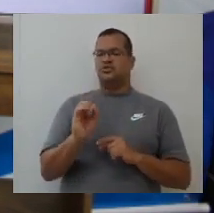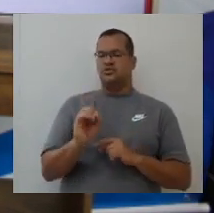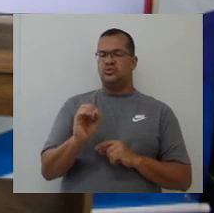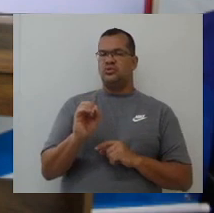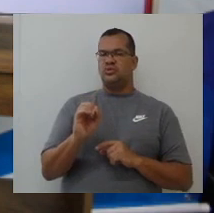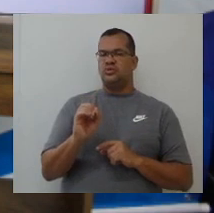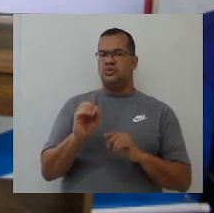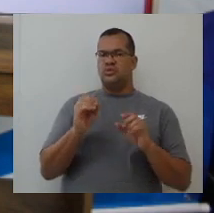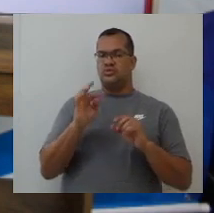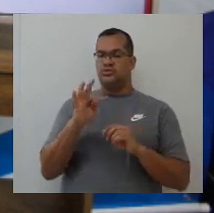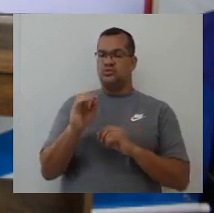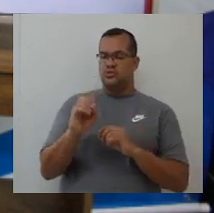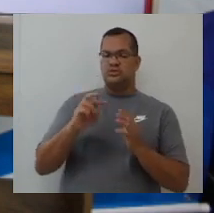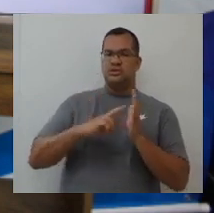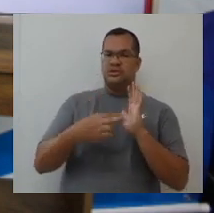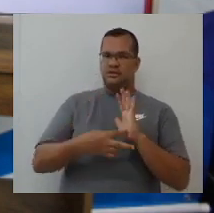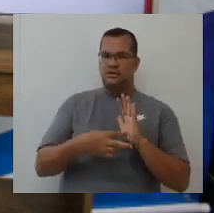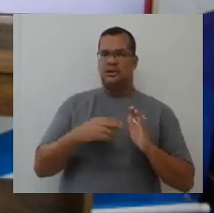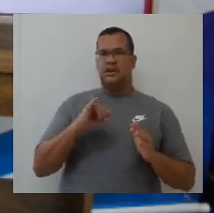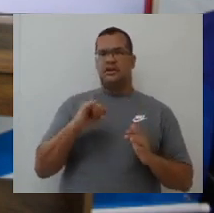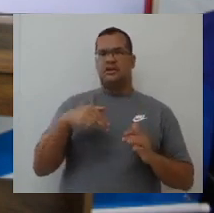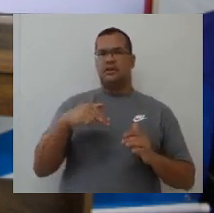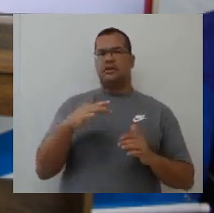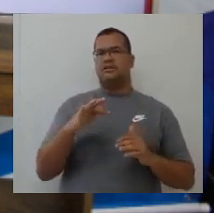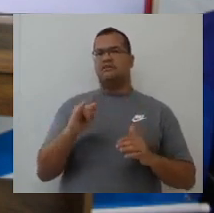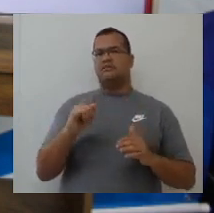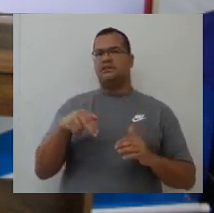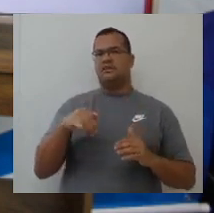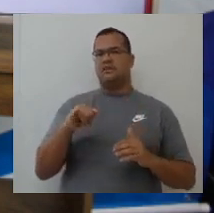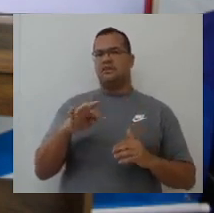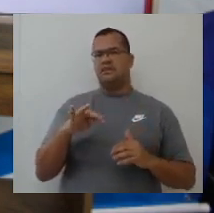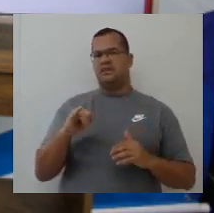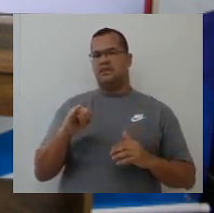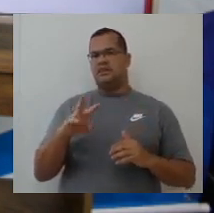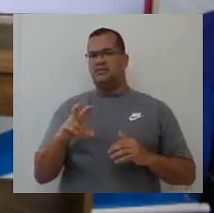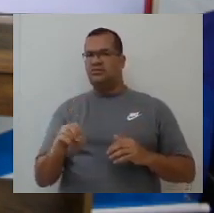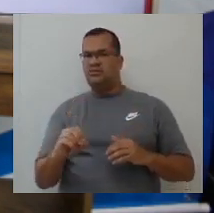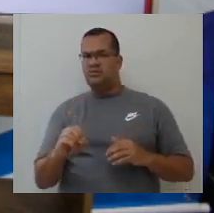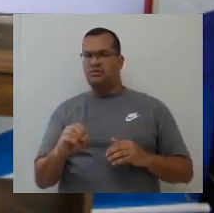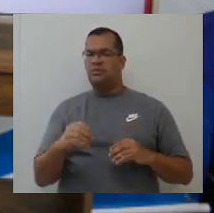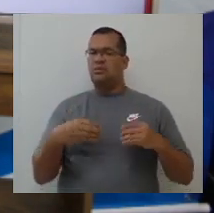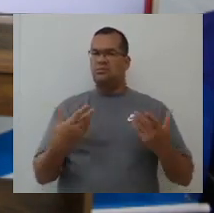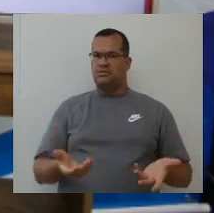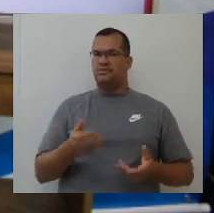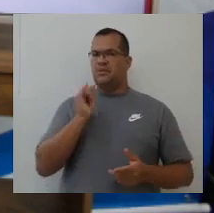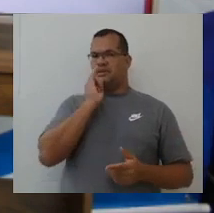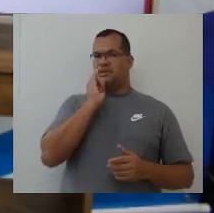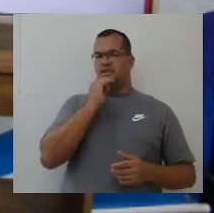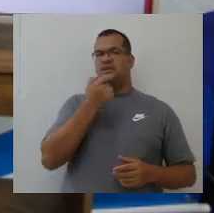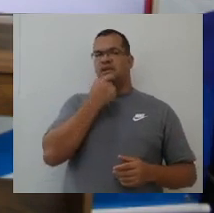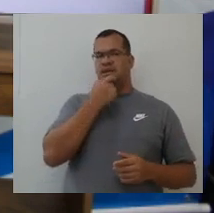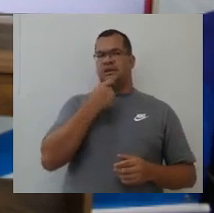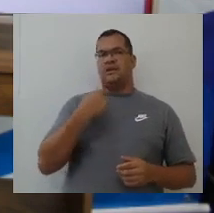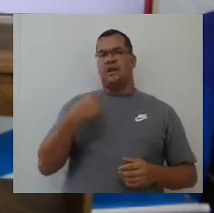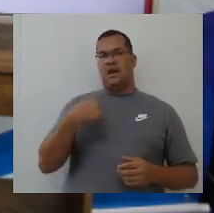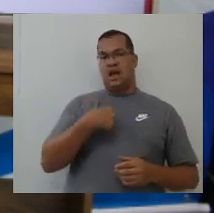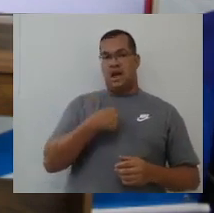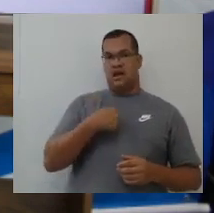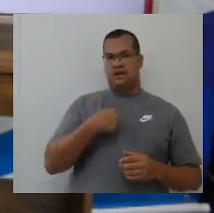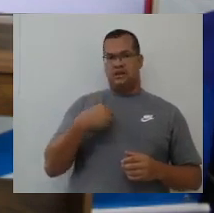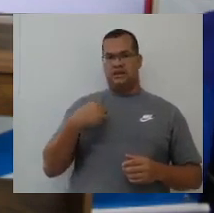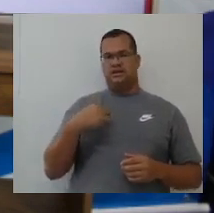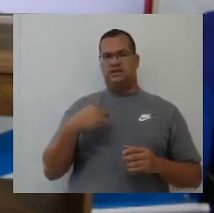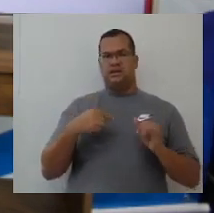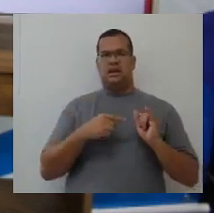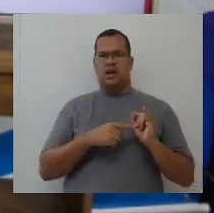ele no infinitivo, que na língua portuguesa termina em R? Então, ora, se eu digo para vocês em inglês, I